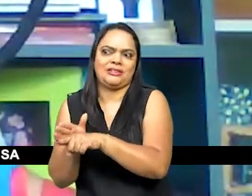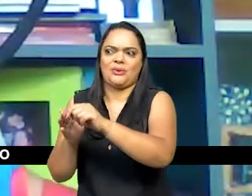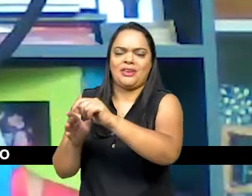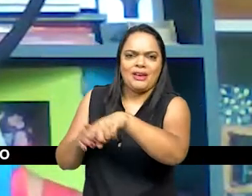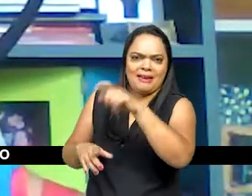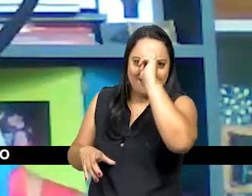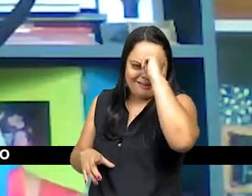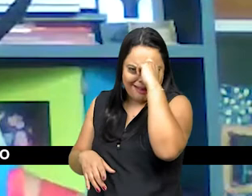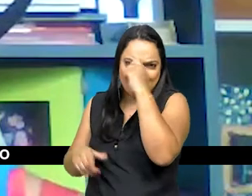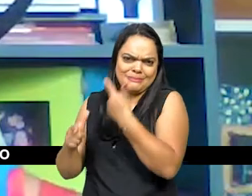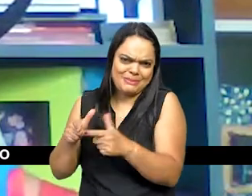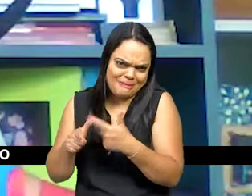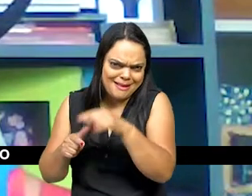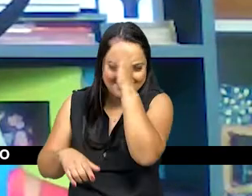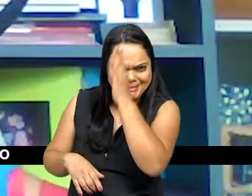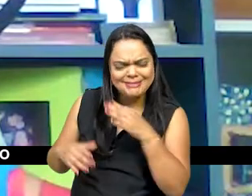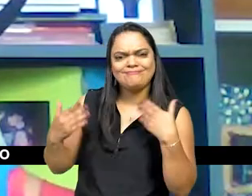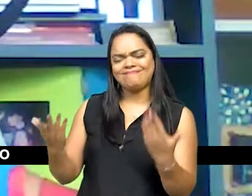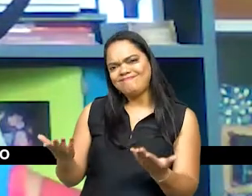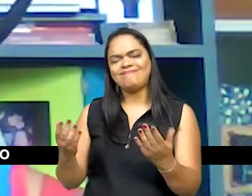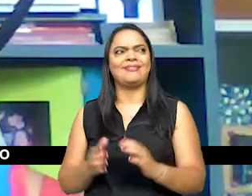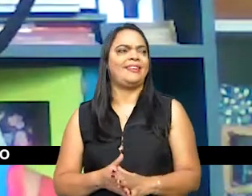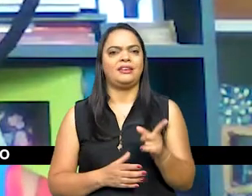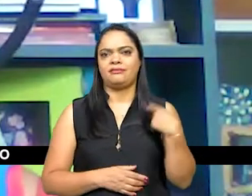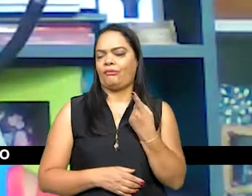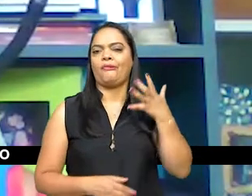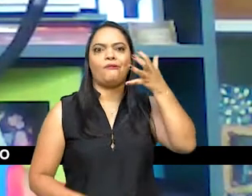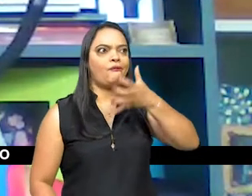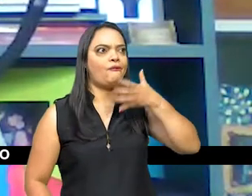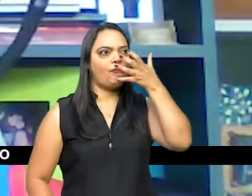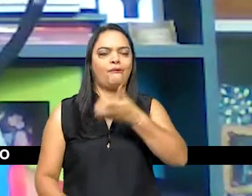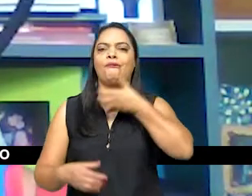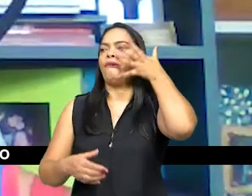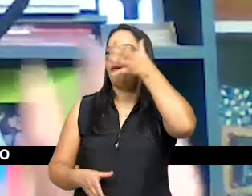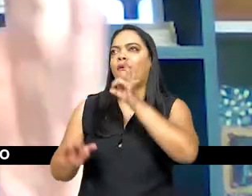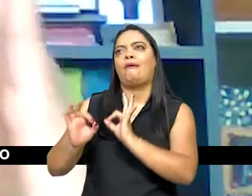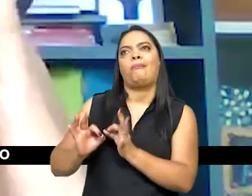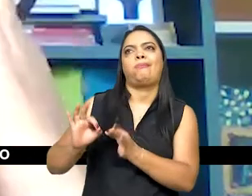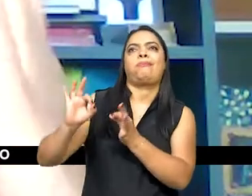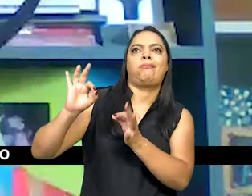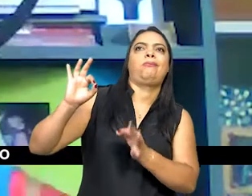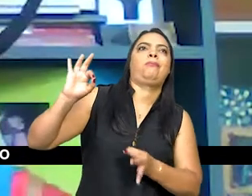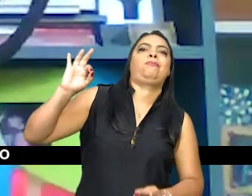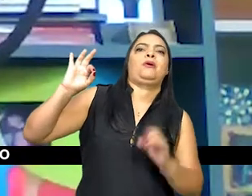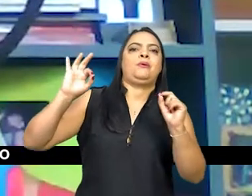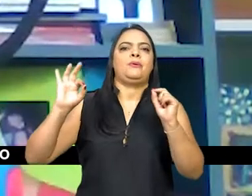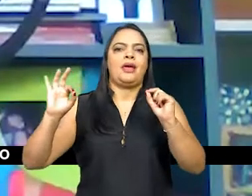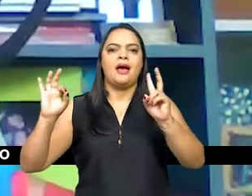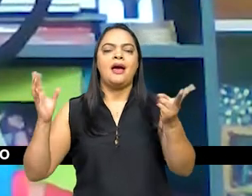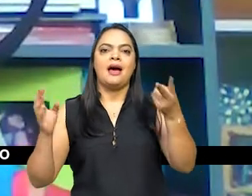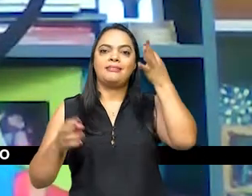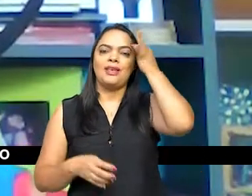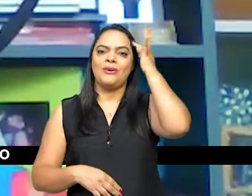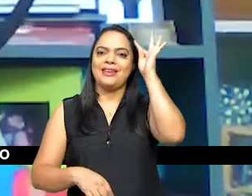gente pensa, né, em todo o discurso que a gente tem a partir, né, da teoria do branqueamento,